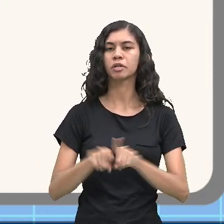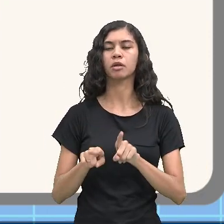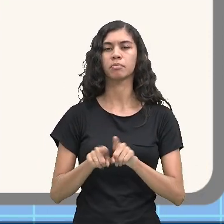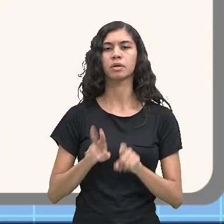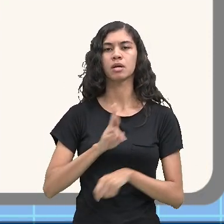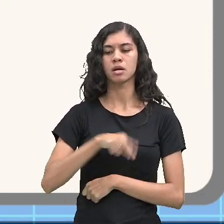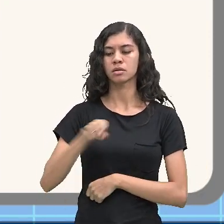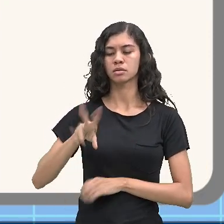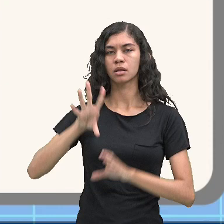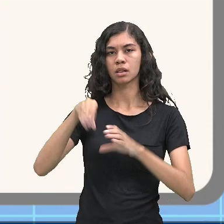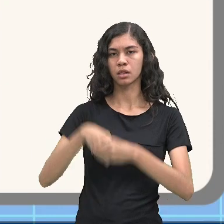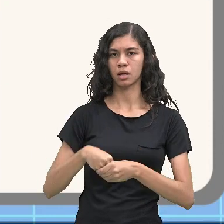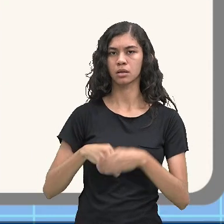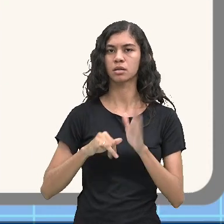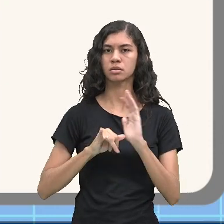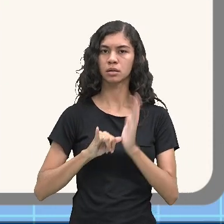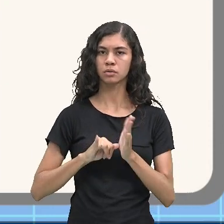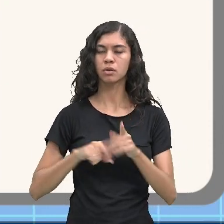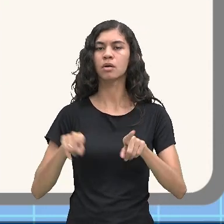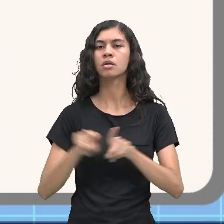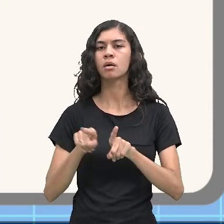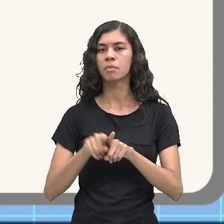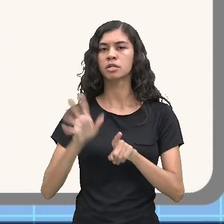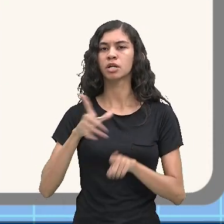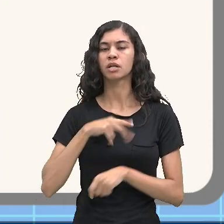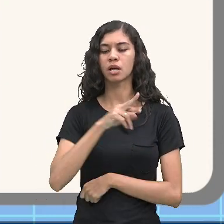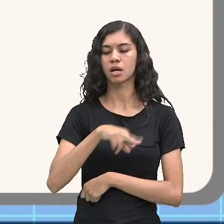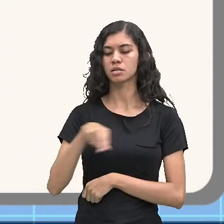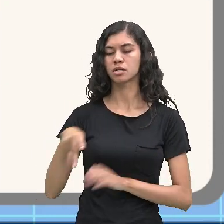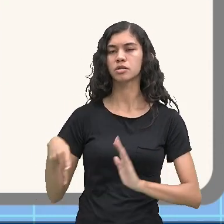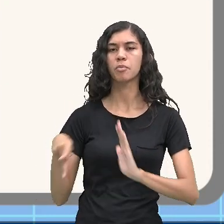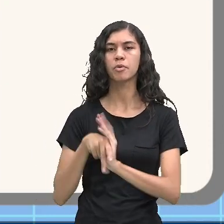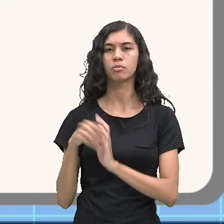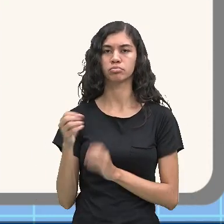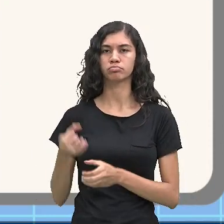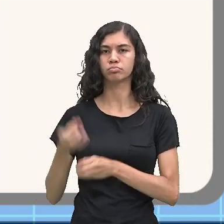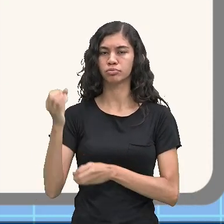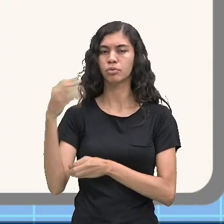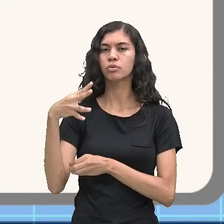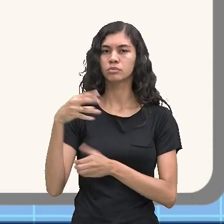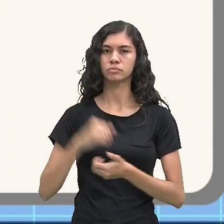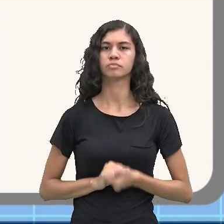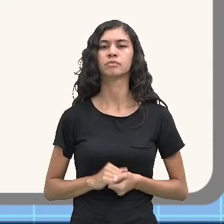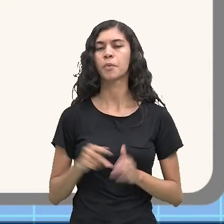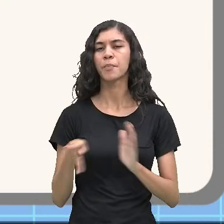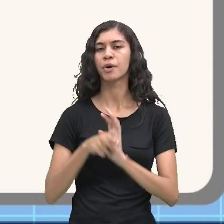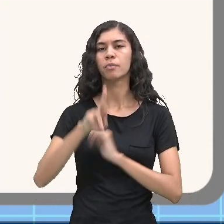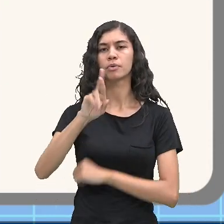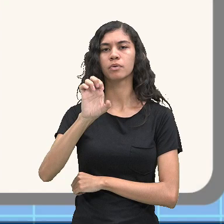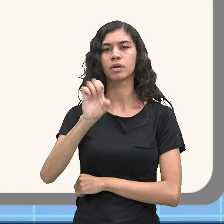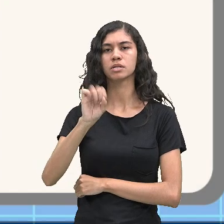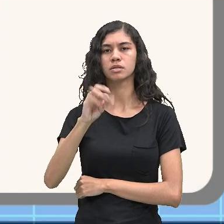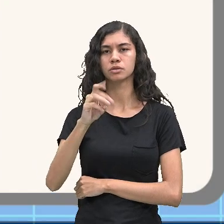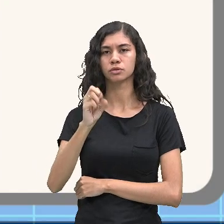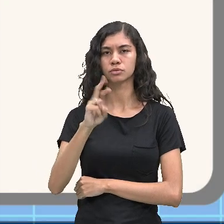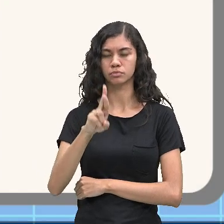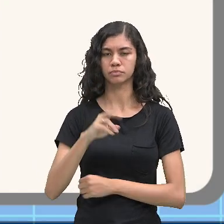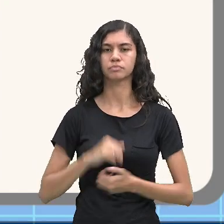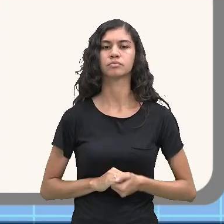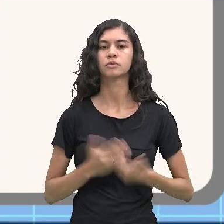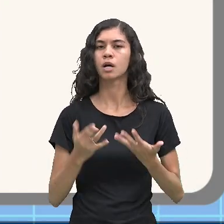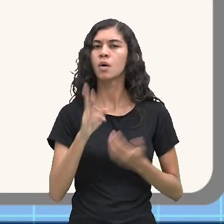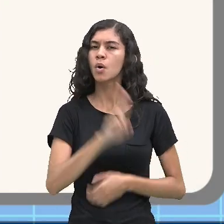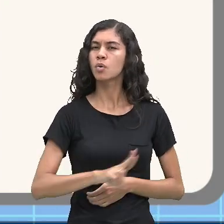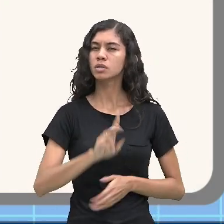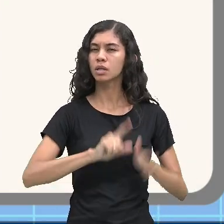e já temos a resistência da lâmpada, que funciona aqui como nosso resistor, não é? Então, utilizando a lei de